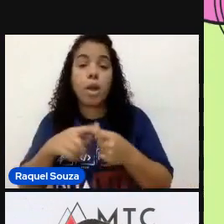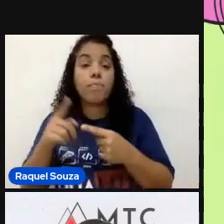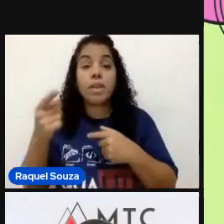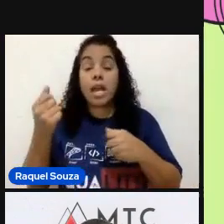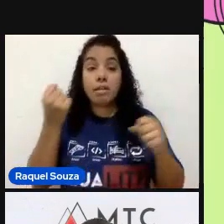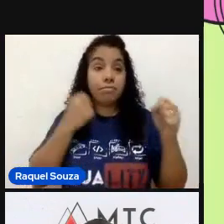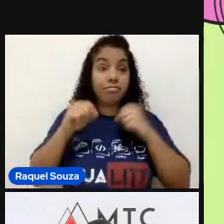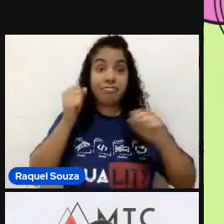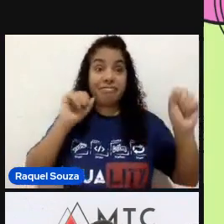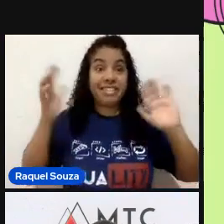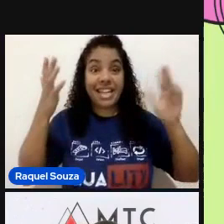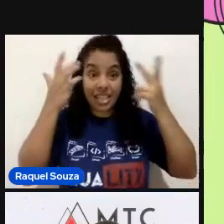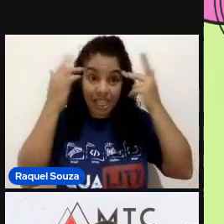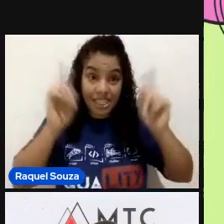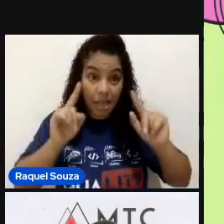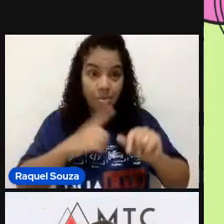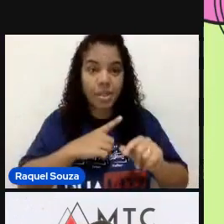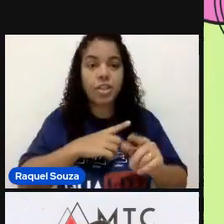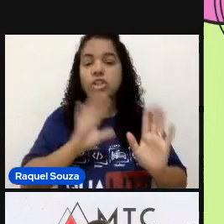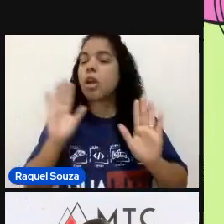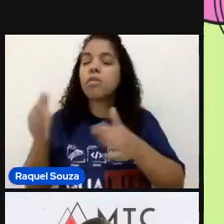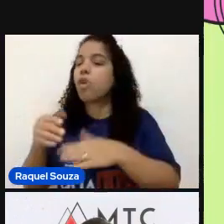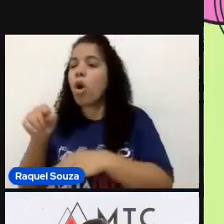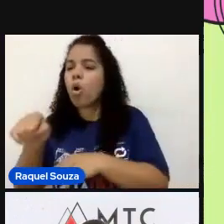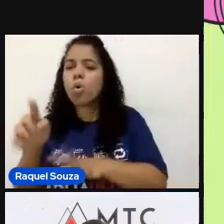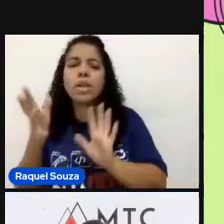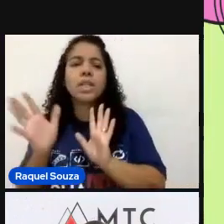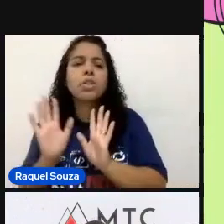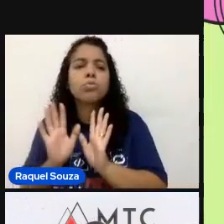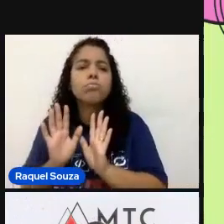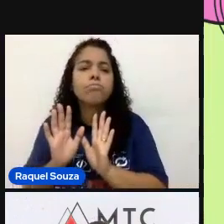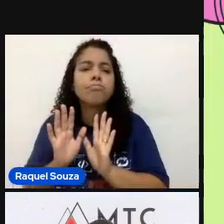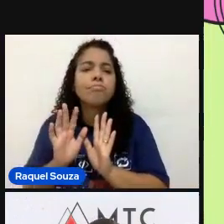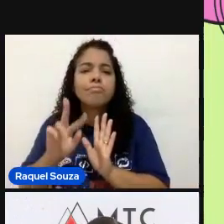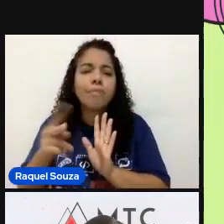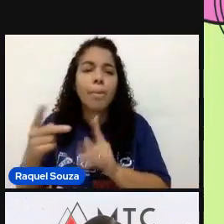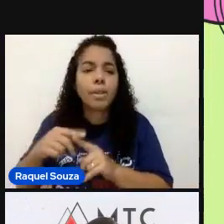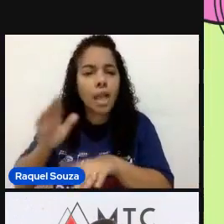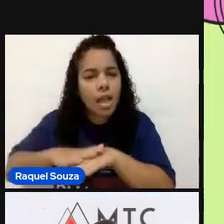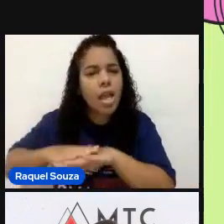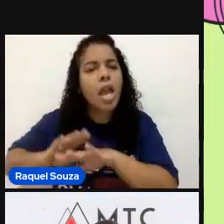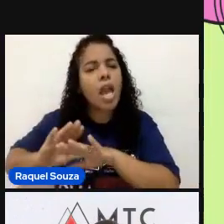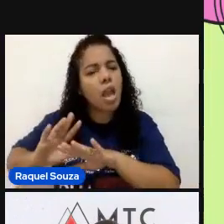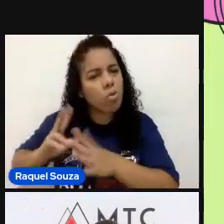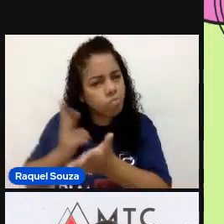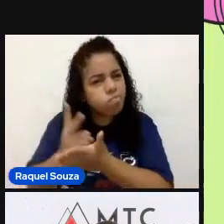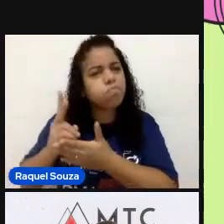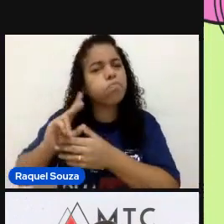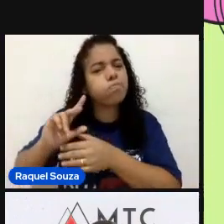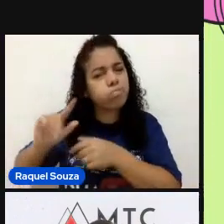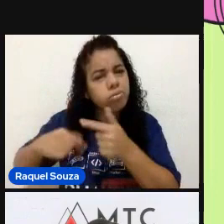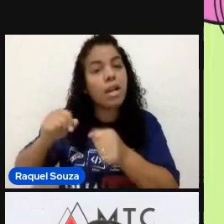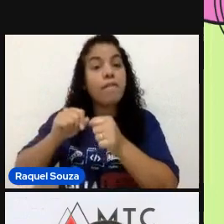saber que eu tinha, e botei foco naquilo e fui atrás com perseverança e motivação e fiz.